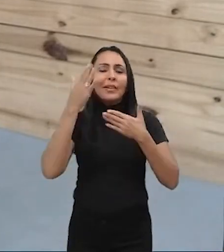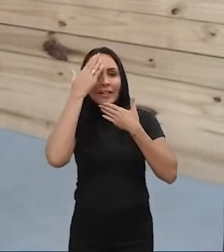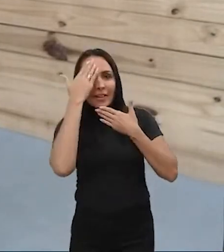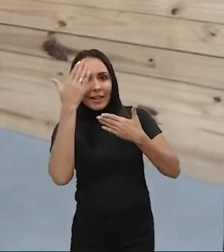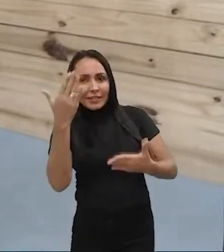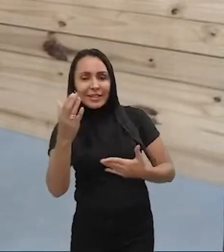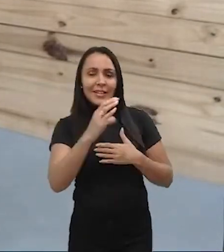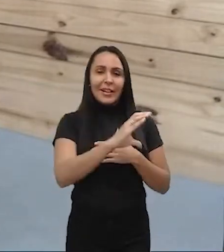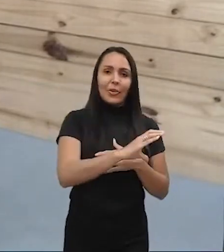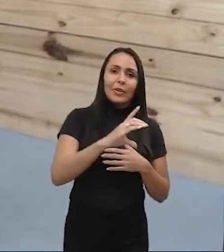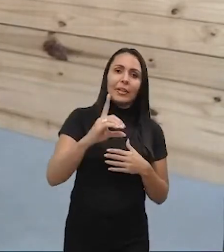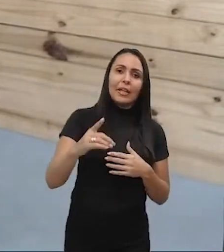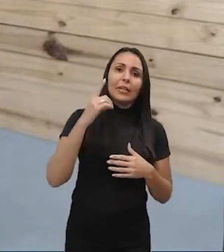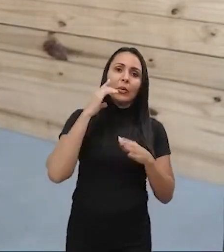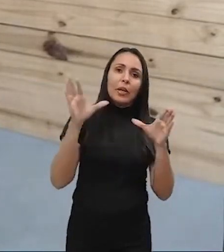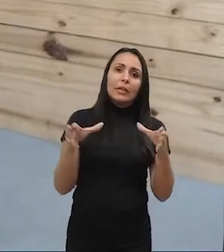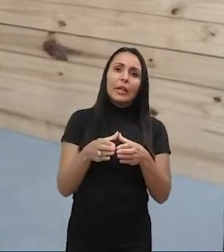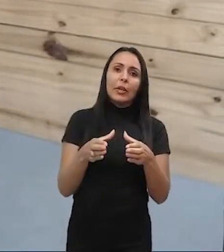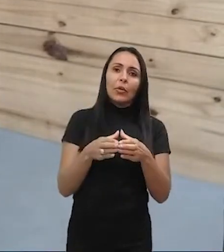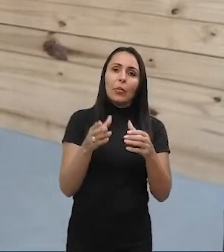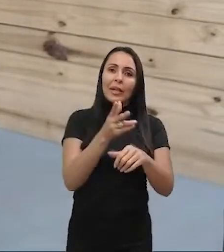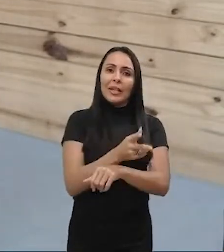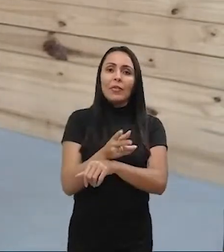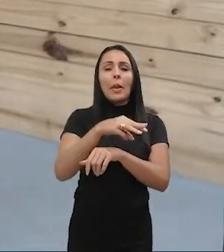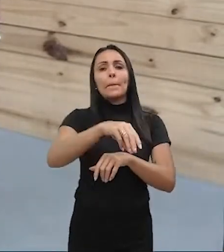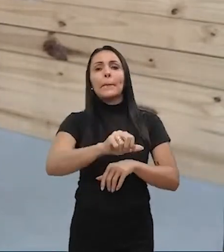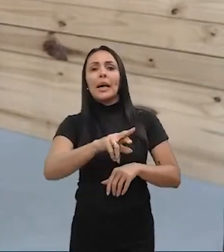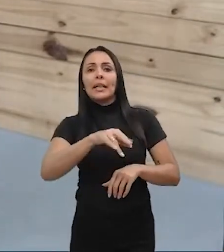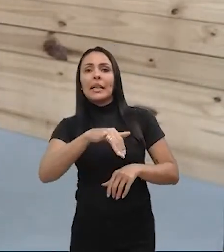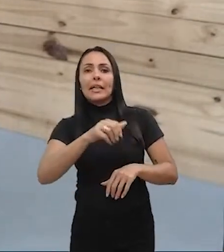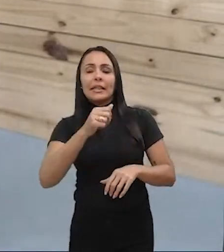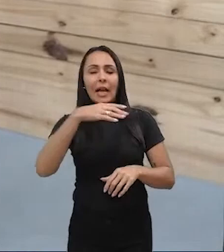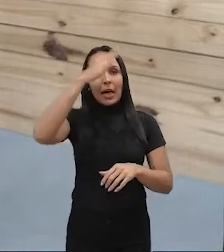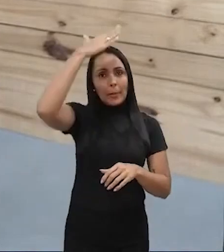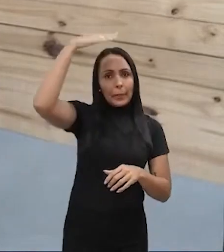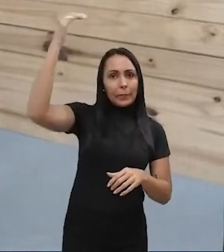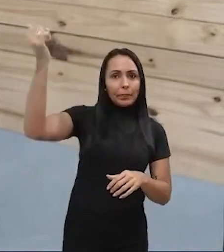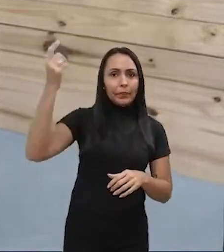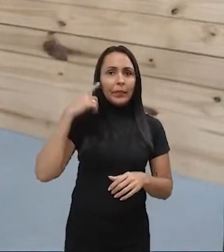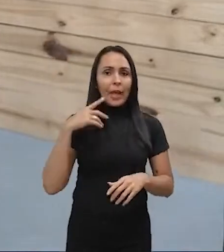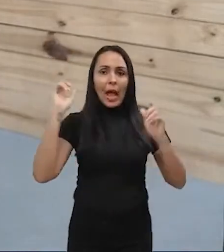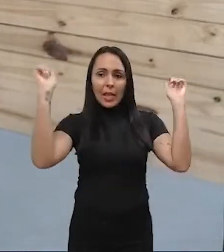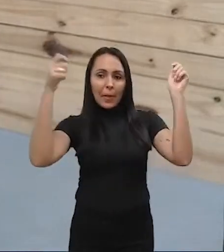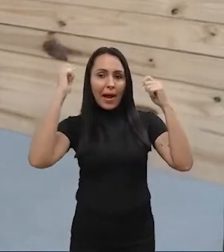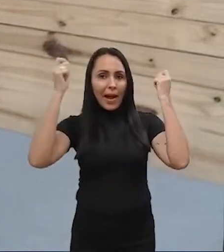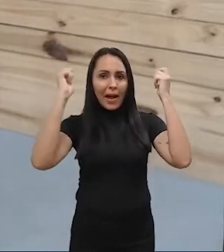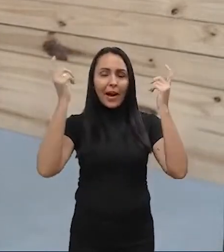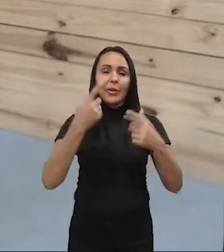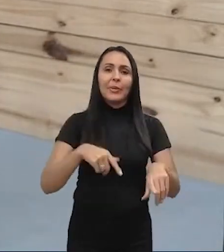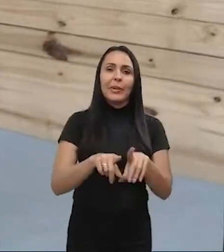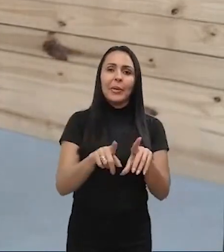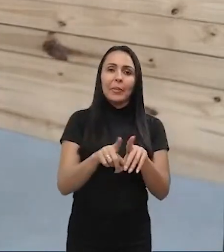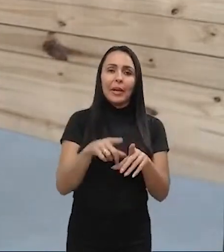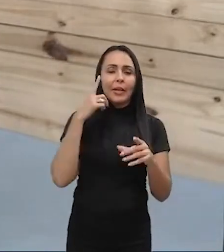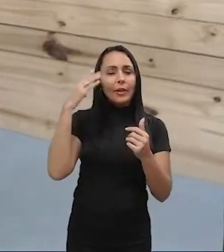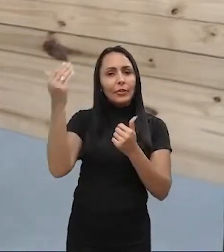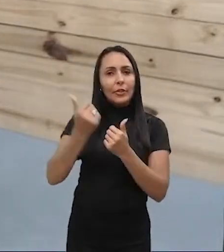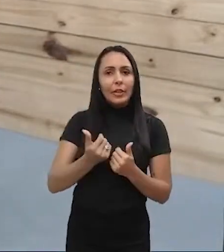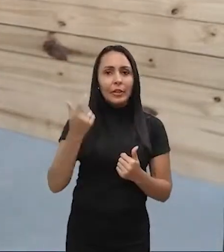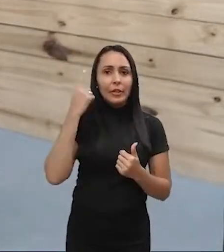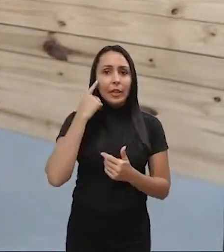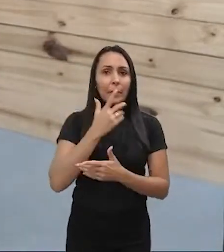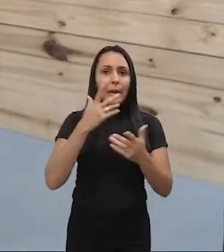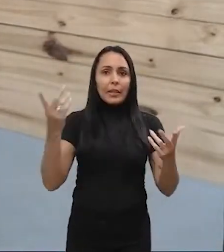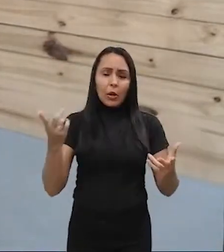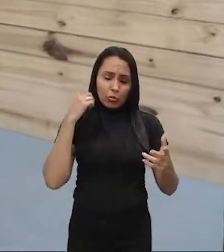agradecer a coordenação da equipe de vídeo, que é a Mariana, a ajuda de Ana Macário, que nos auxiliou, o pessoal da